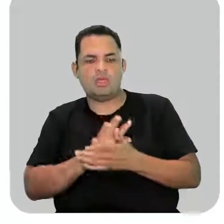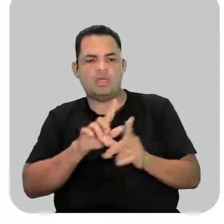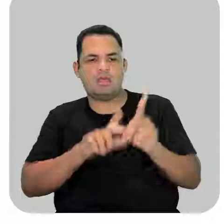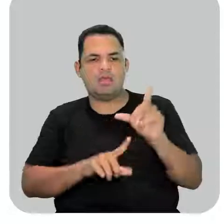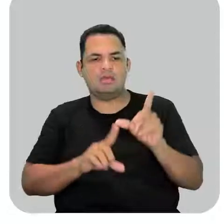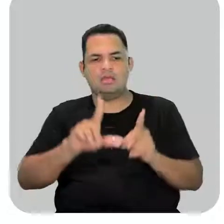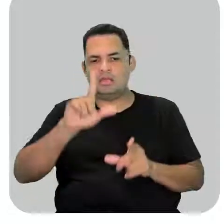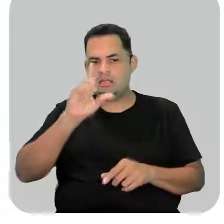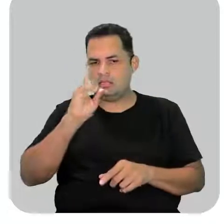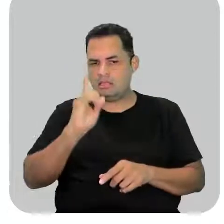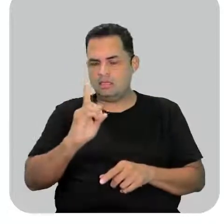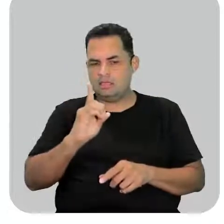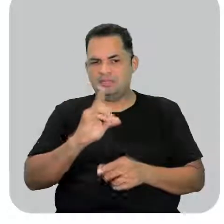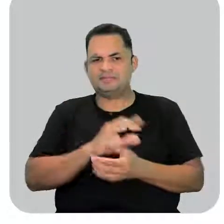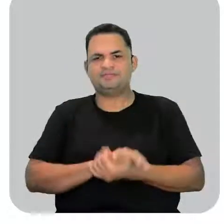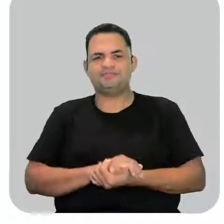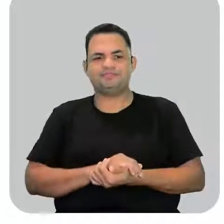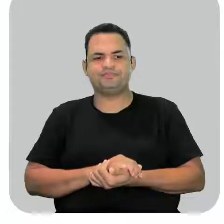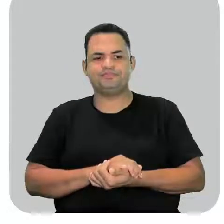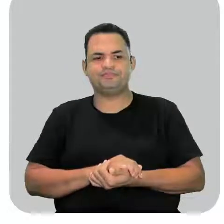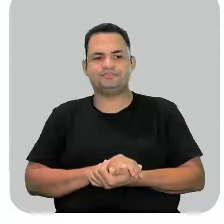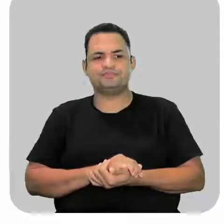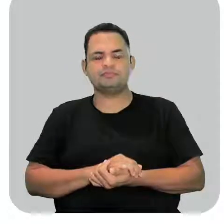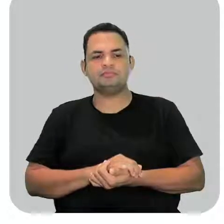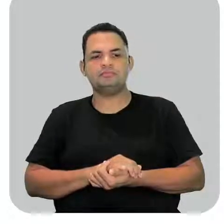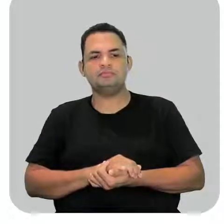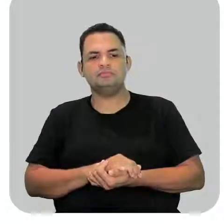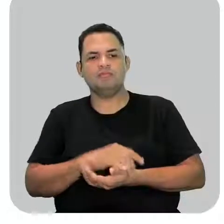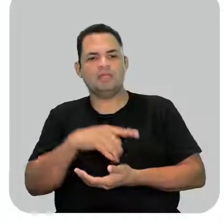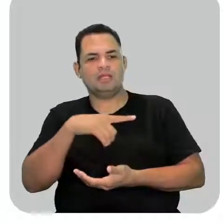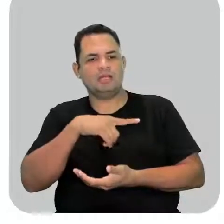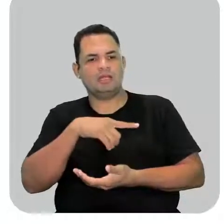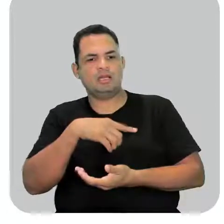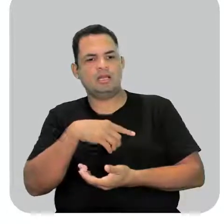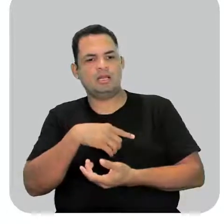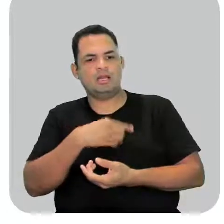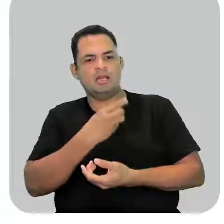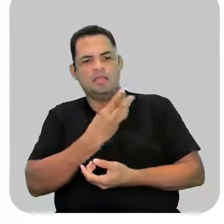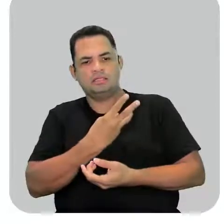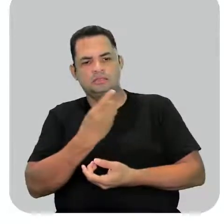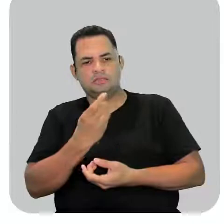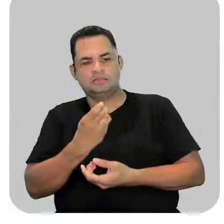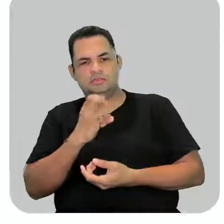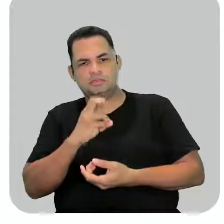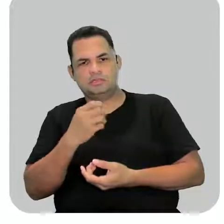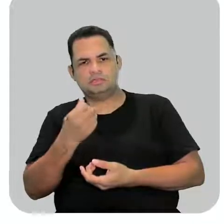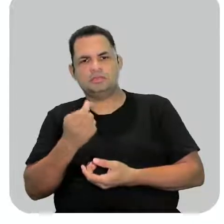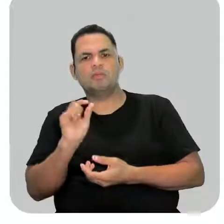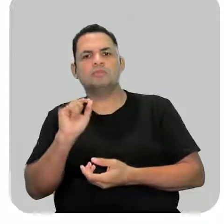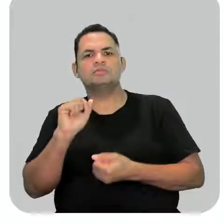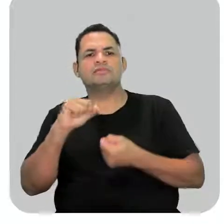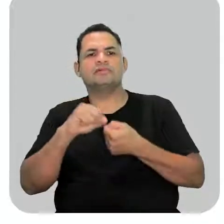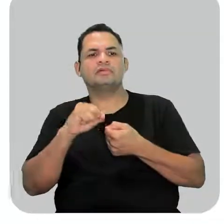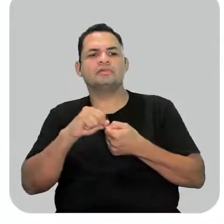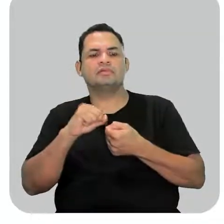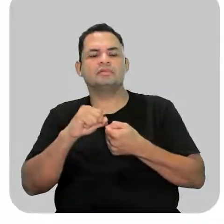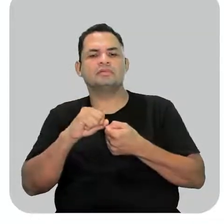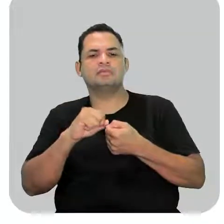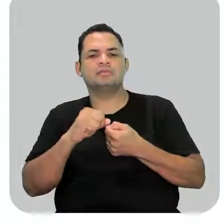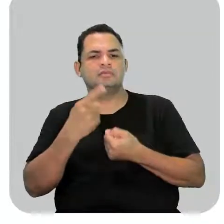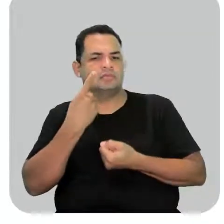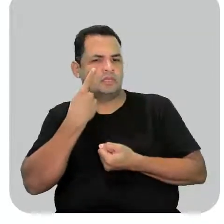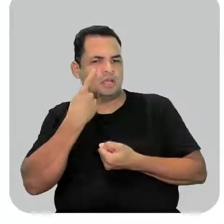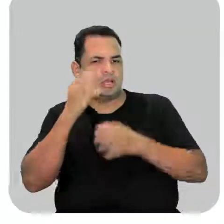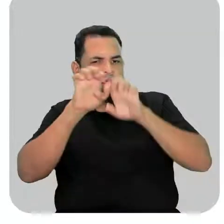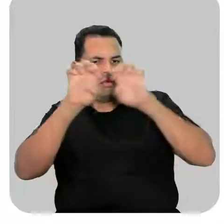D. 3 átomos de nitrogênio, 5 de hidrogênio e 6 de oxigênio. Mas o que eu tenho que fazer? Eu tenho que olhar